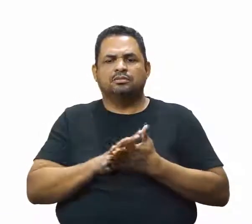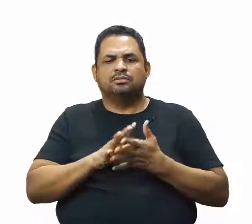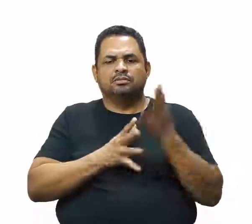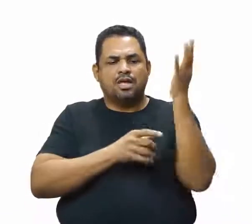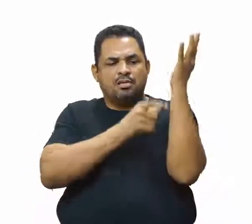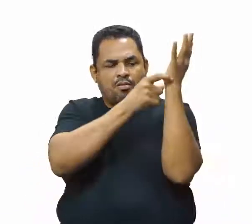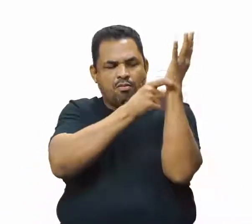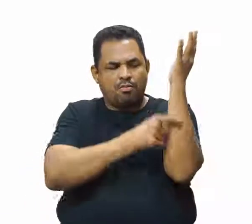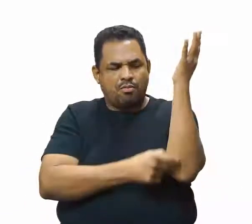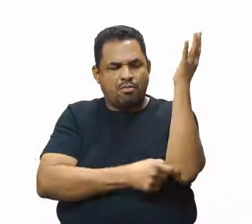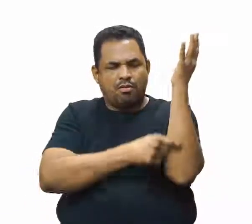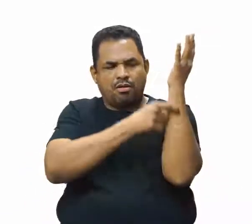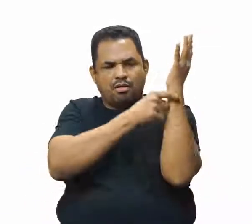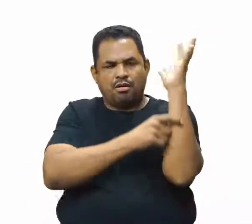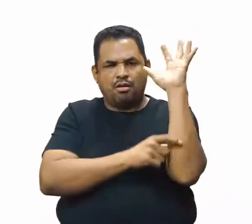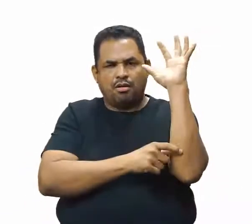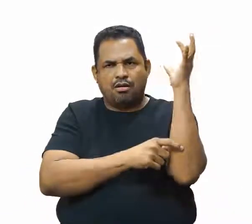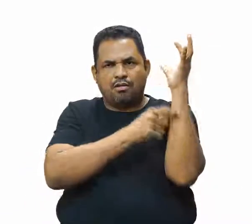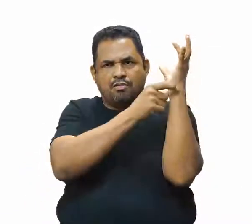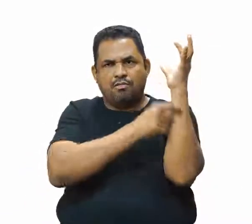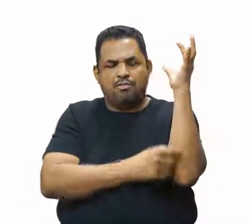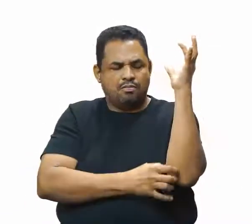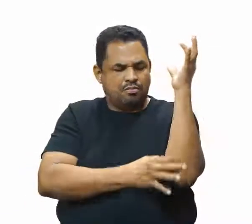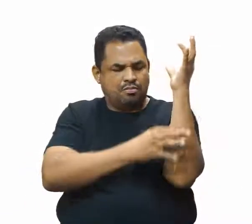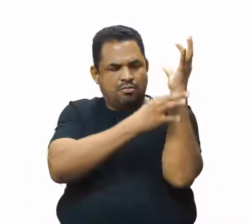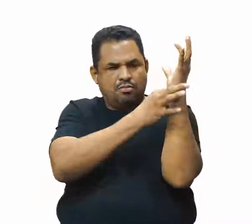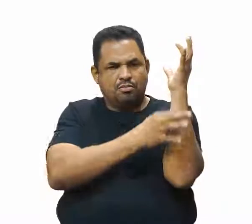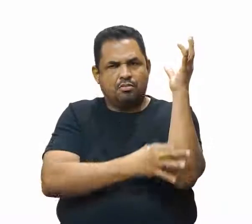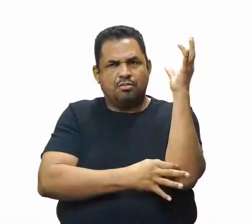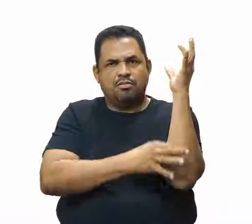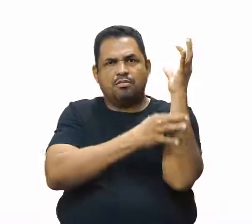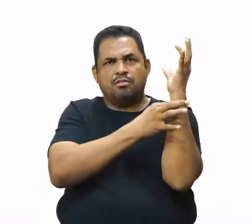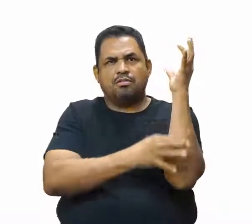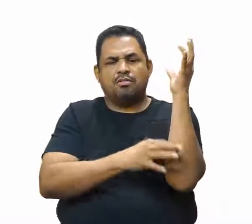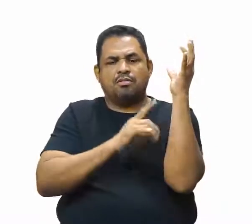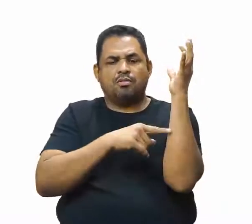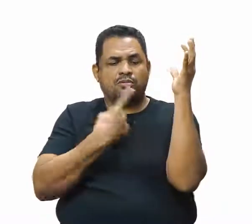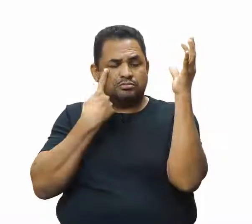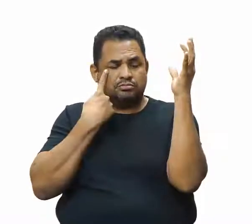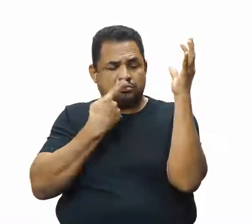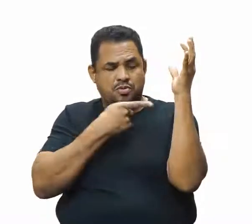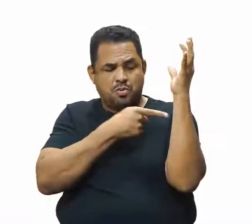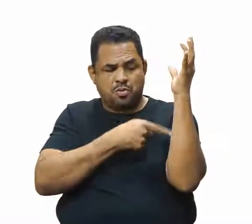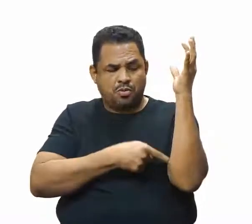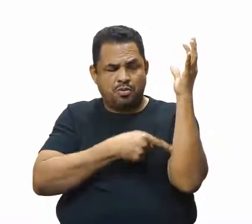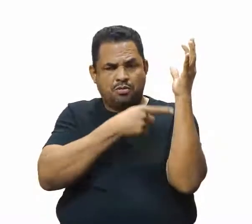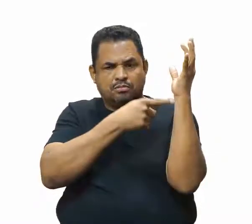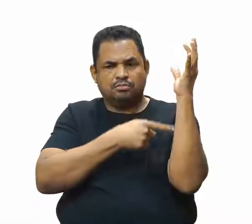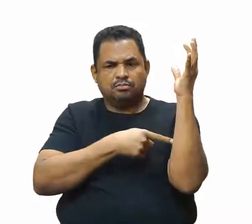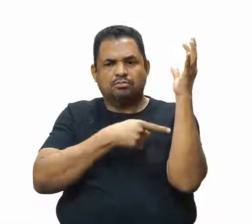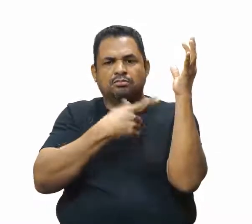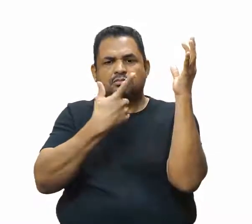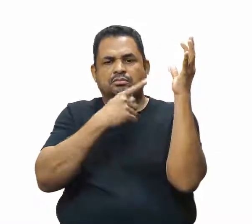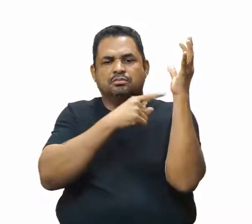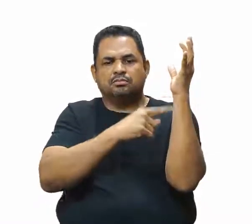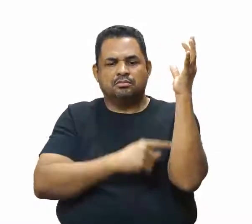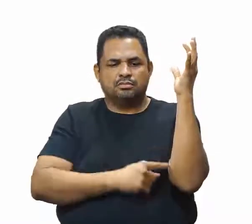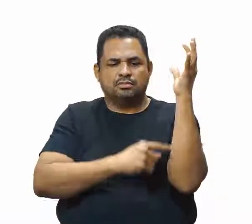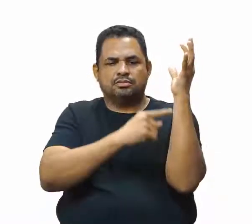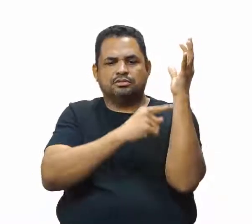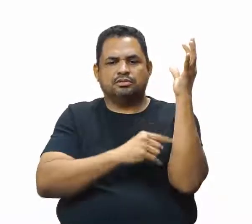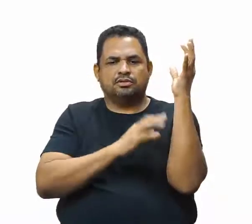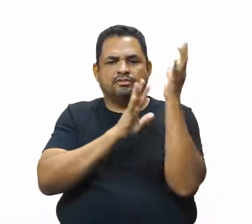de árvore, um tronco, que ao olhar de um carpintaria, né?